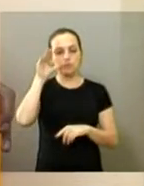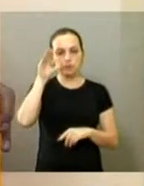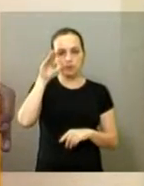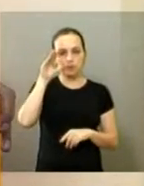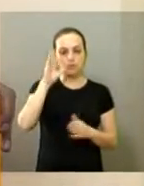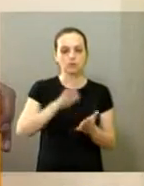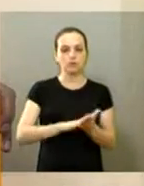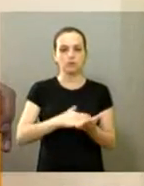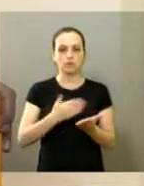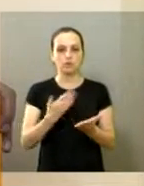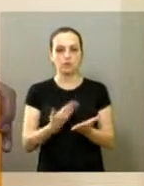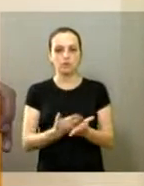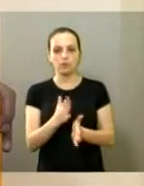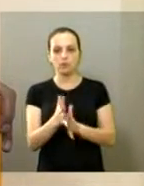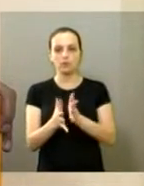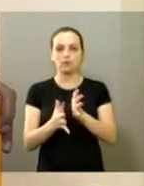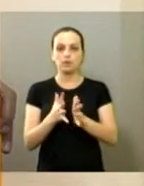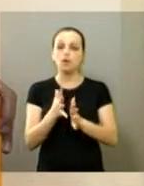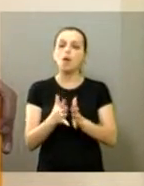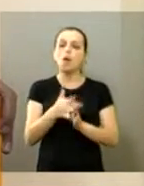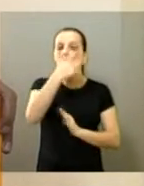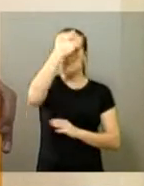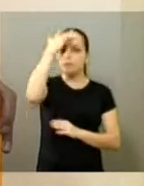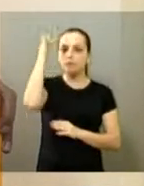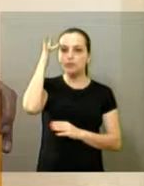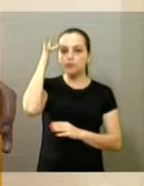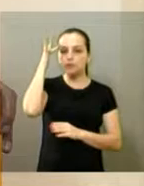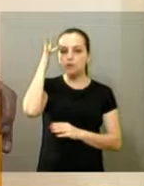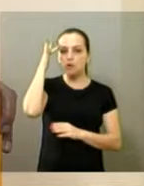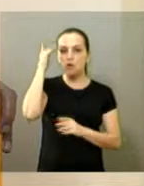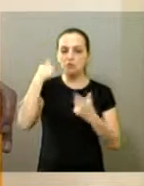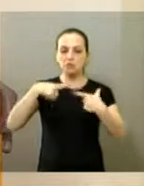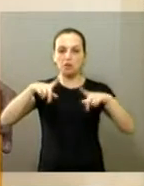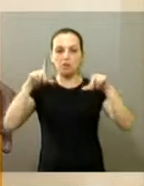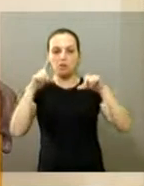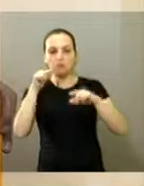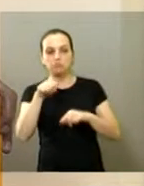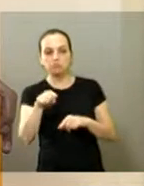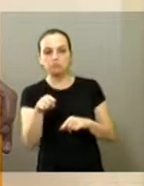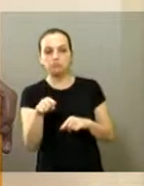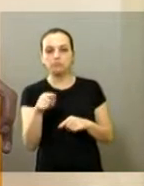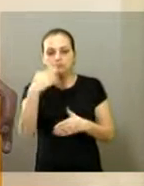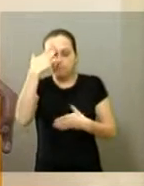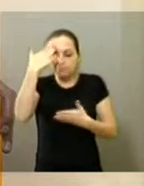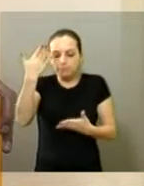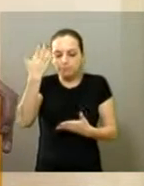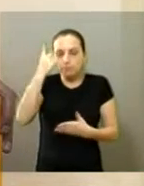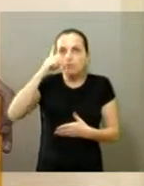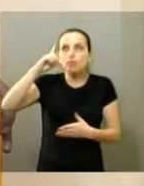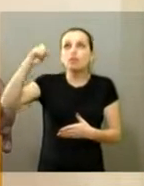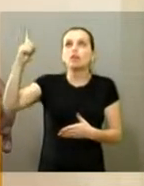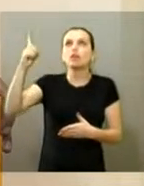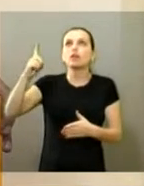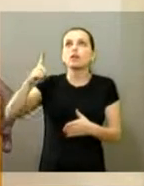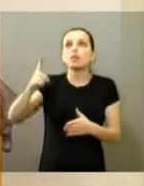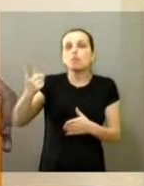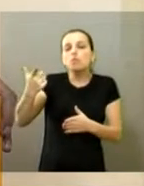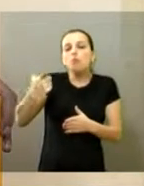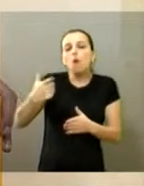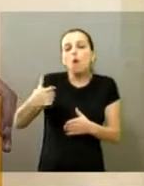funcionários, as tradutoras de Libras, o pessoal do som e imagem. Agradecer a Deus por mais uma sessão,